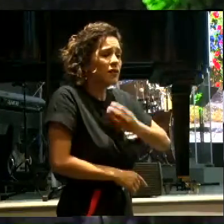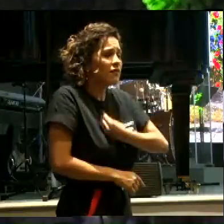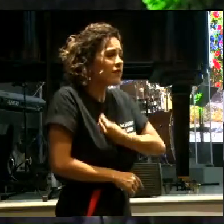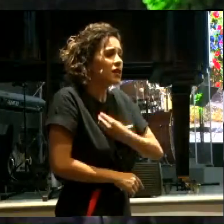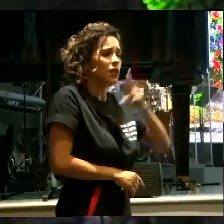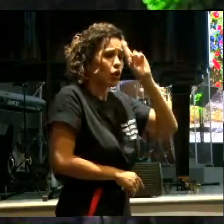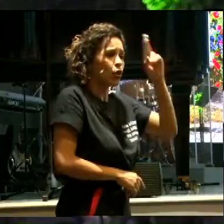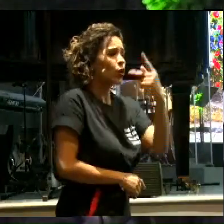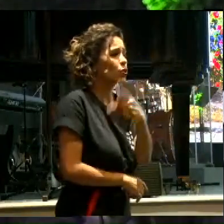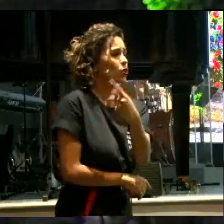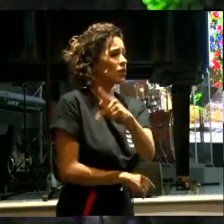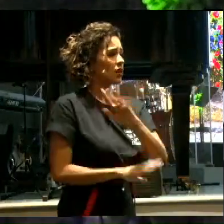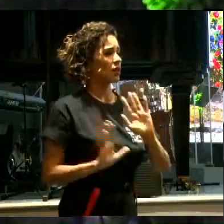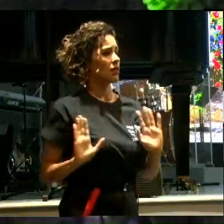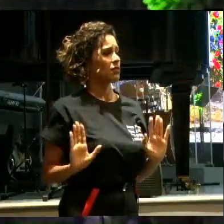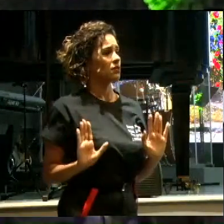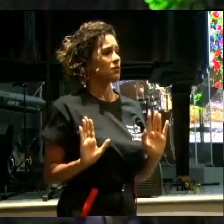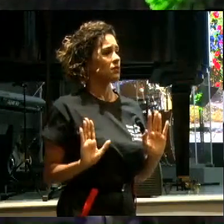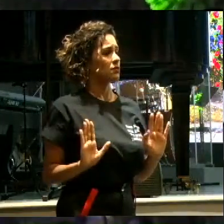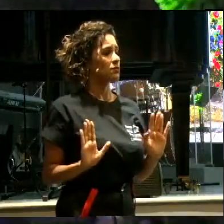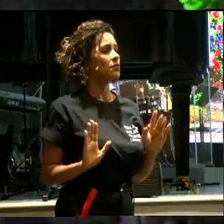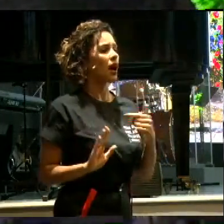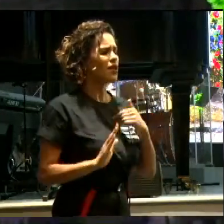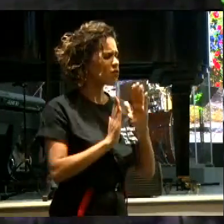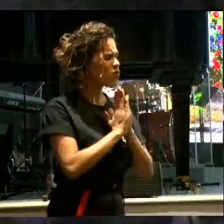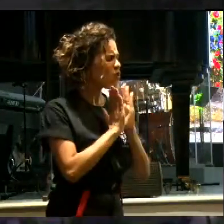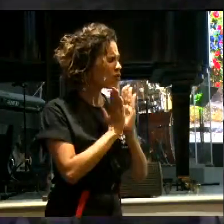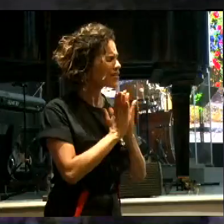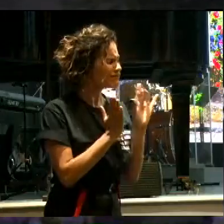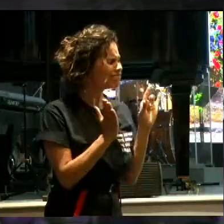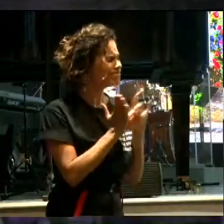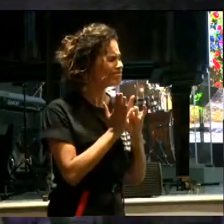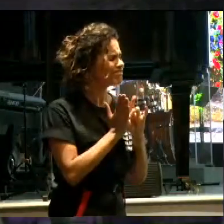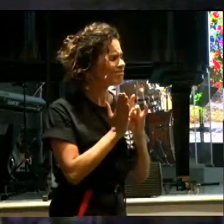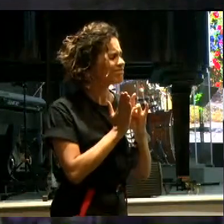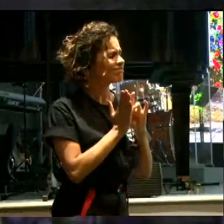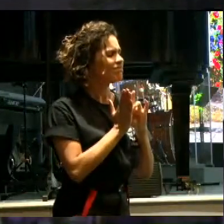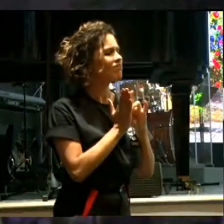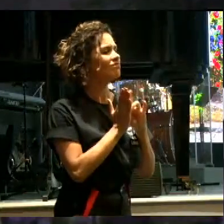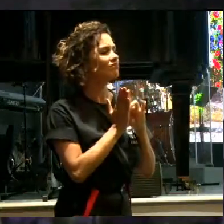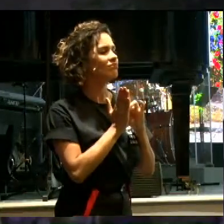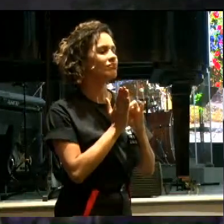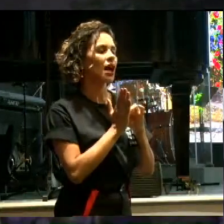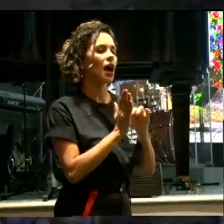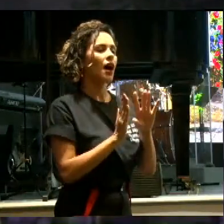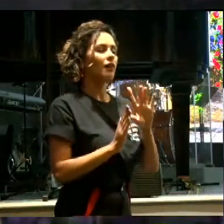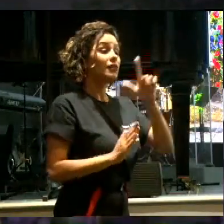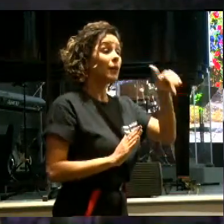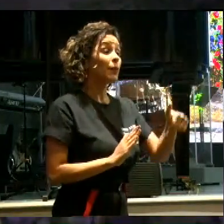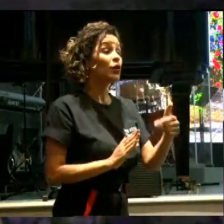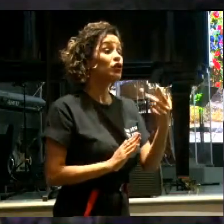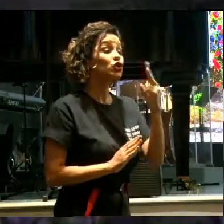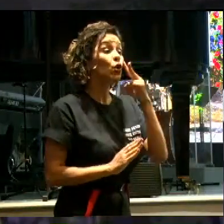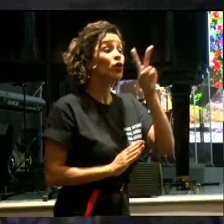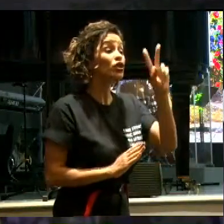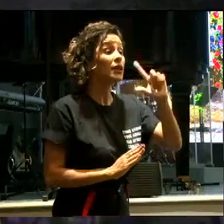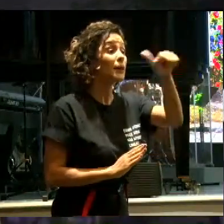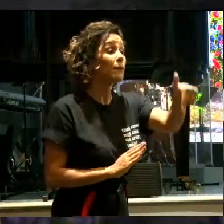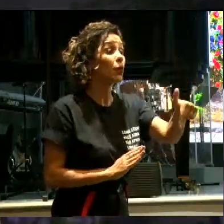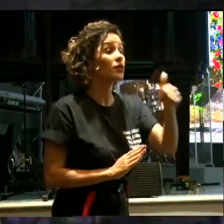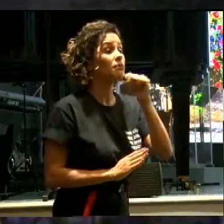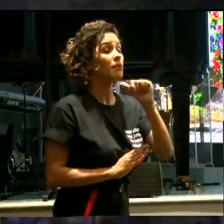da tua alma? 2 dias depois ela faleceu. Pensa na minha cabeça como é que ficou. Eu